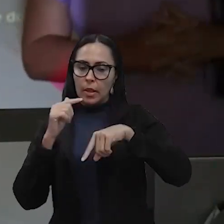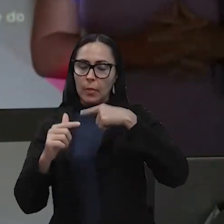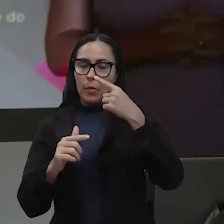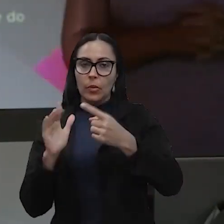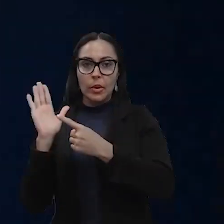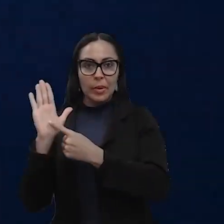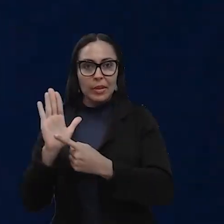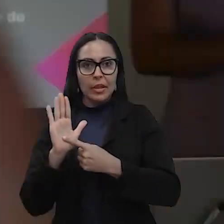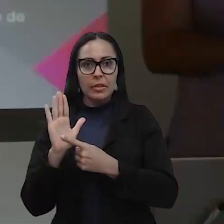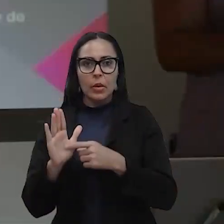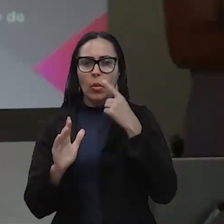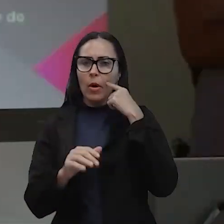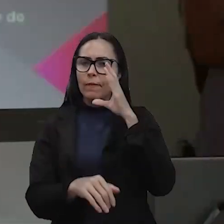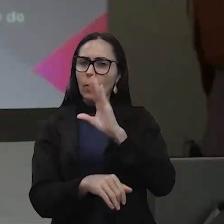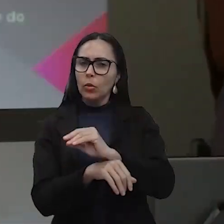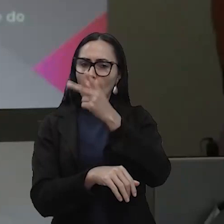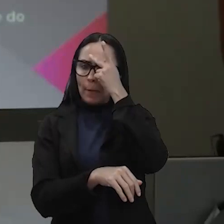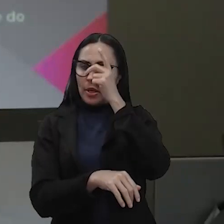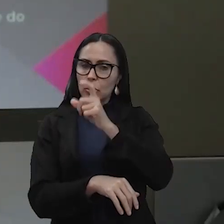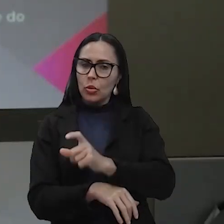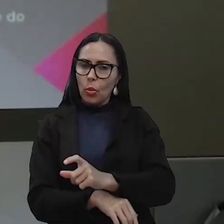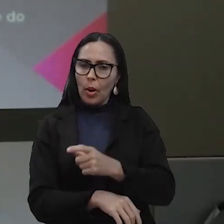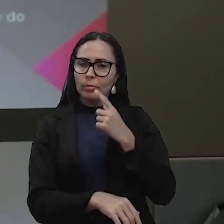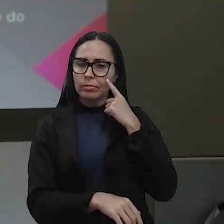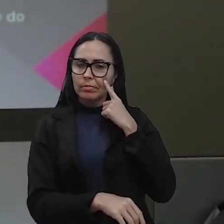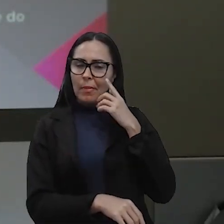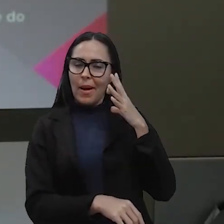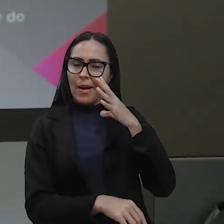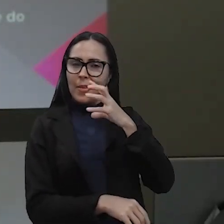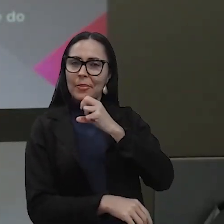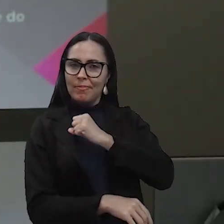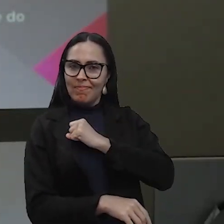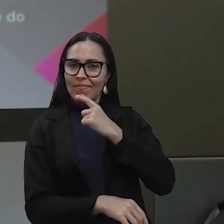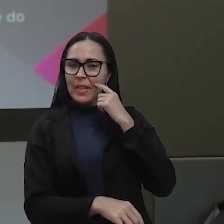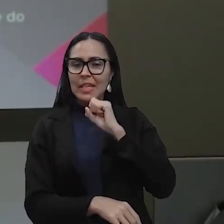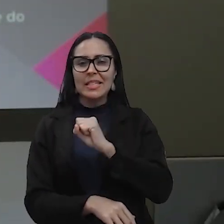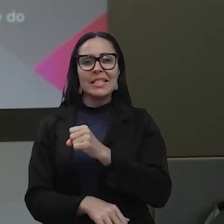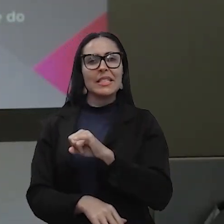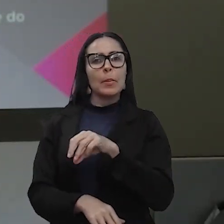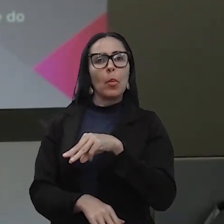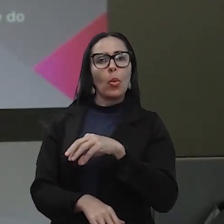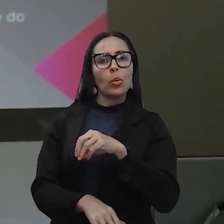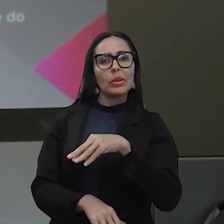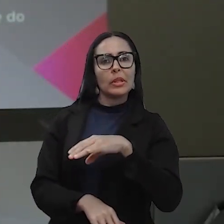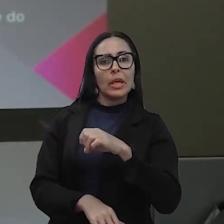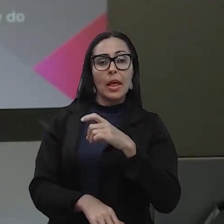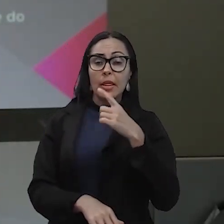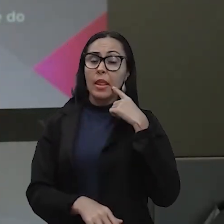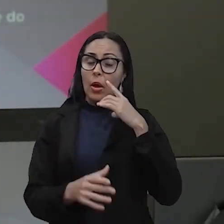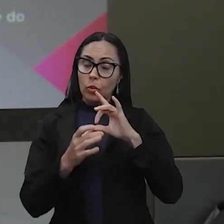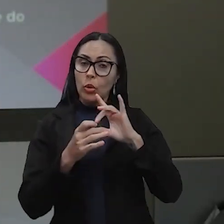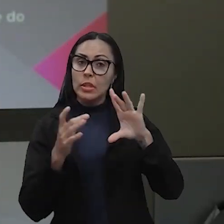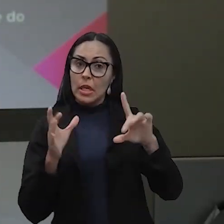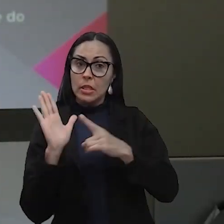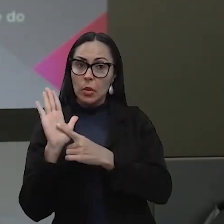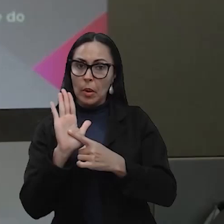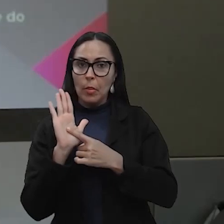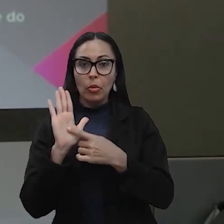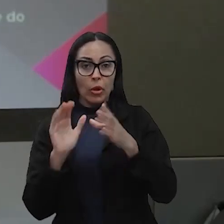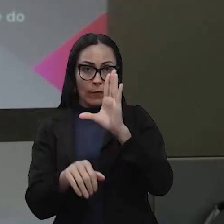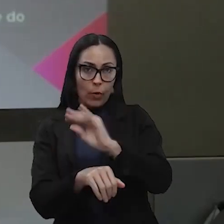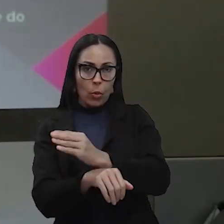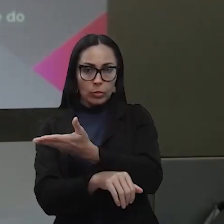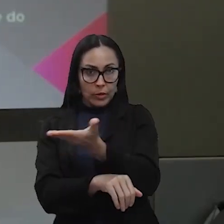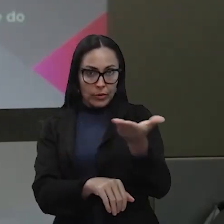uma pessoa muito querida. O nome dela é Simone, tem uma autorização legal para mostrar a foto dela para todo mundo. Que